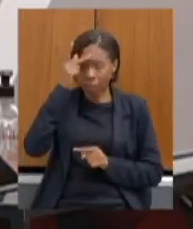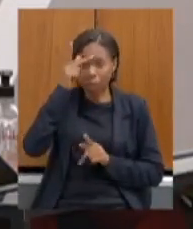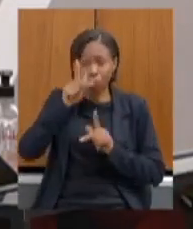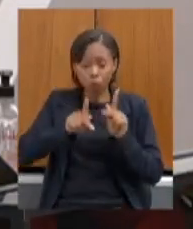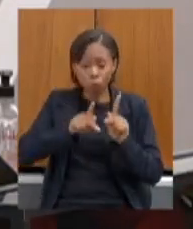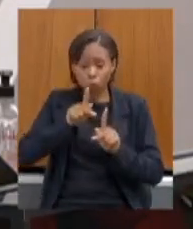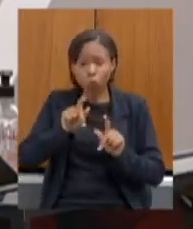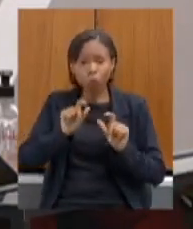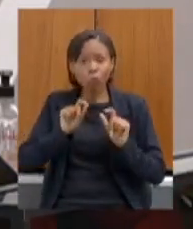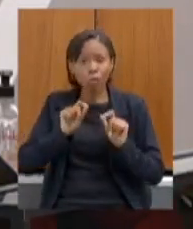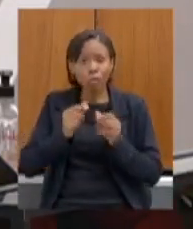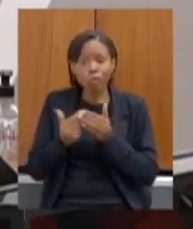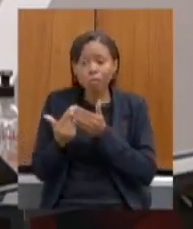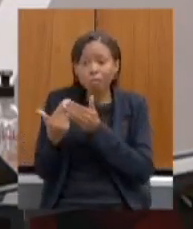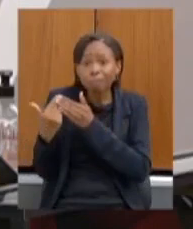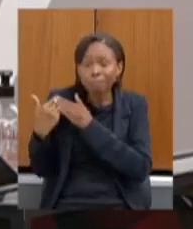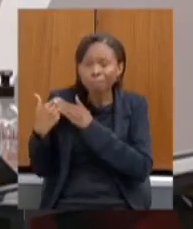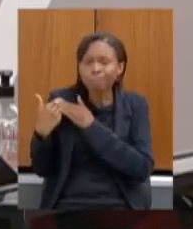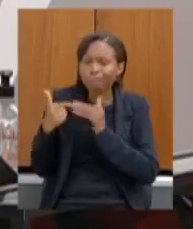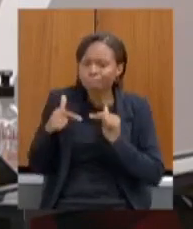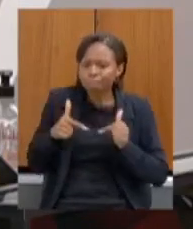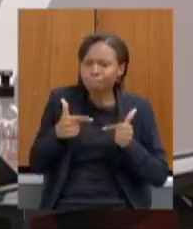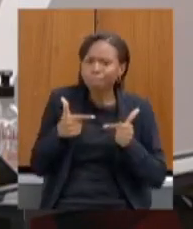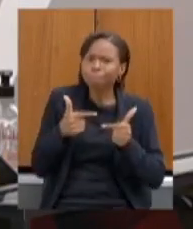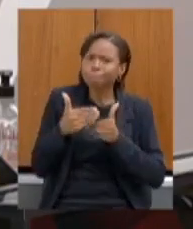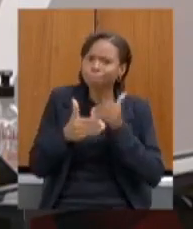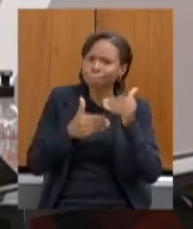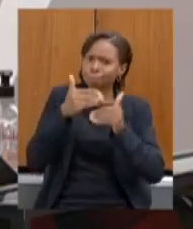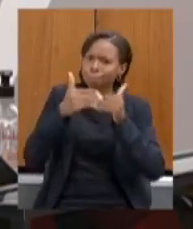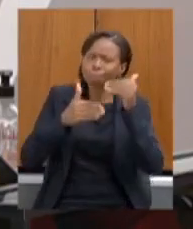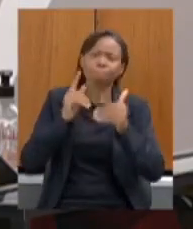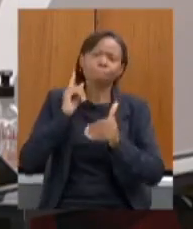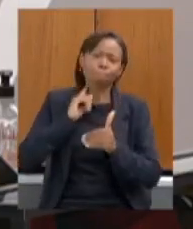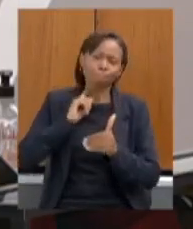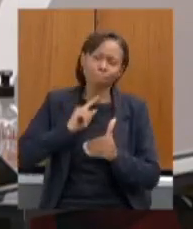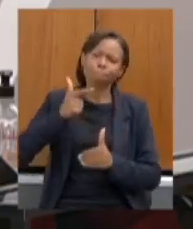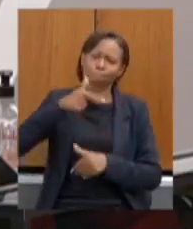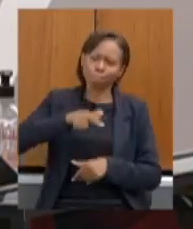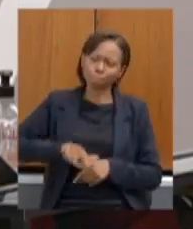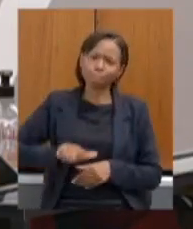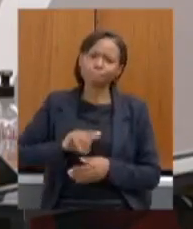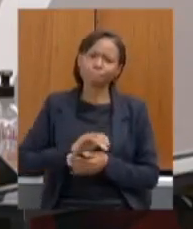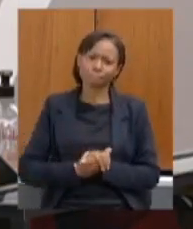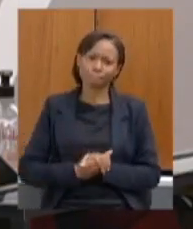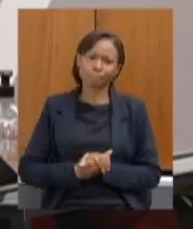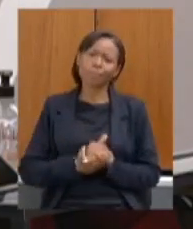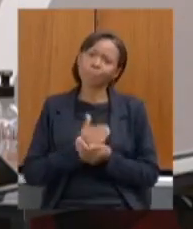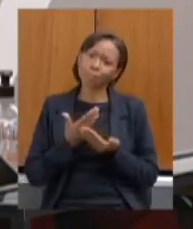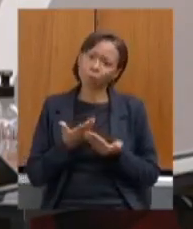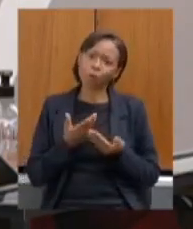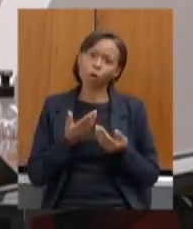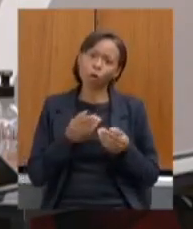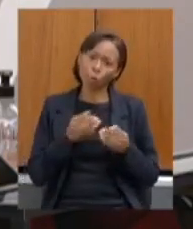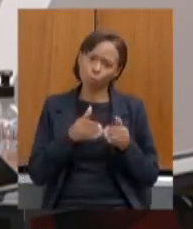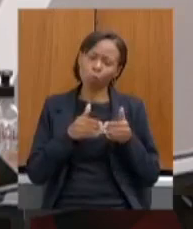fazer com que Minas volte ao crescimento, ao desenvolvimento e leve um abraço ao nosso